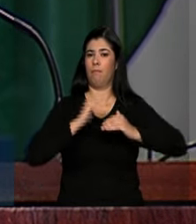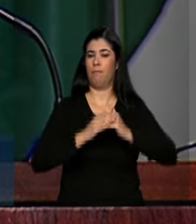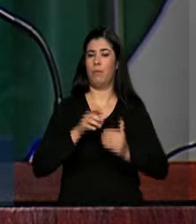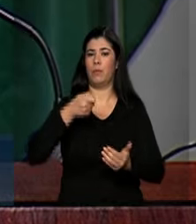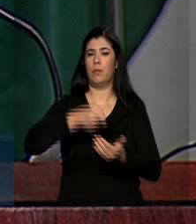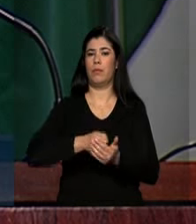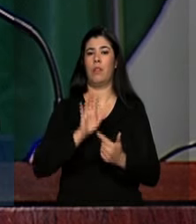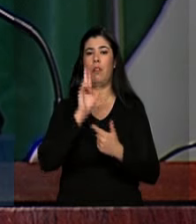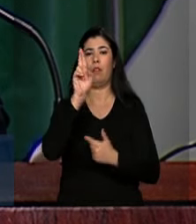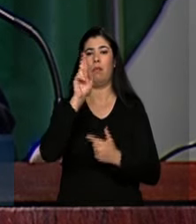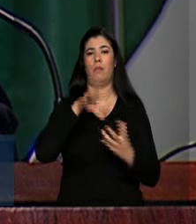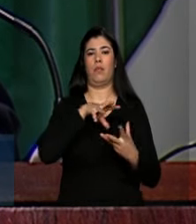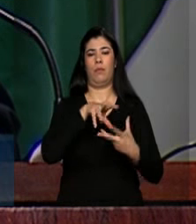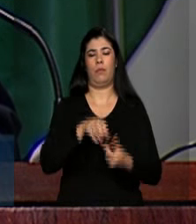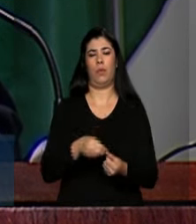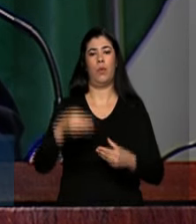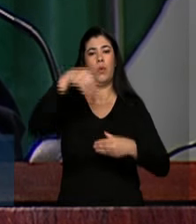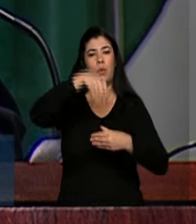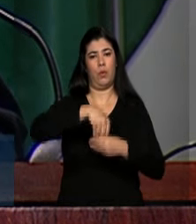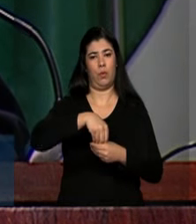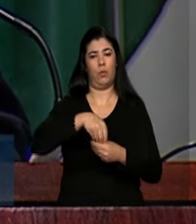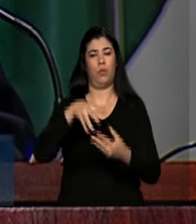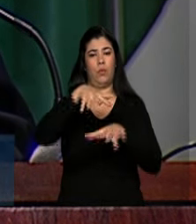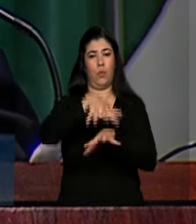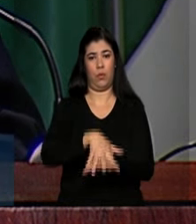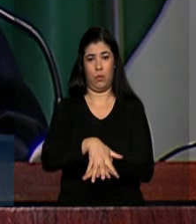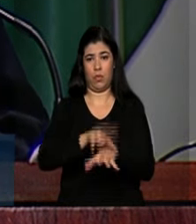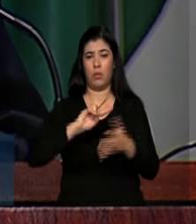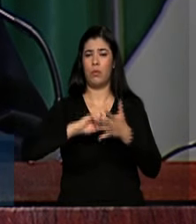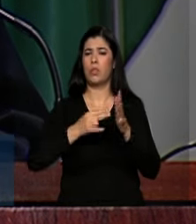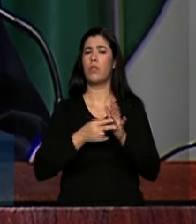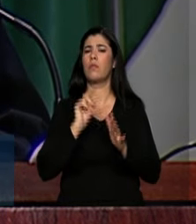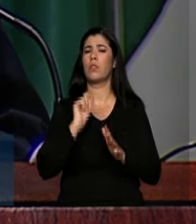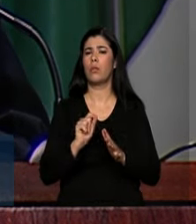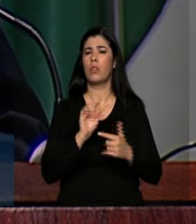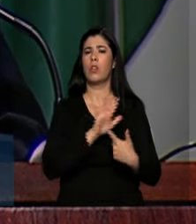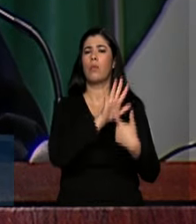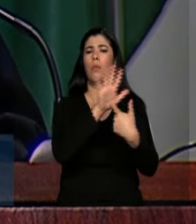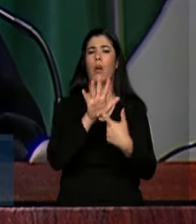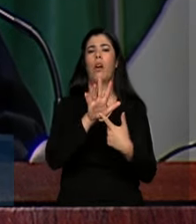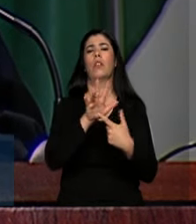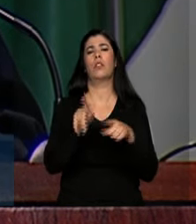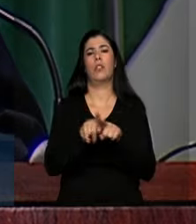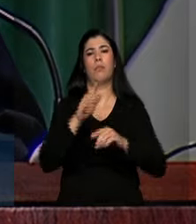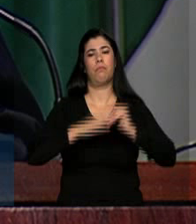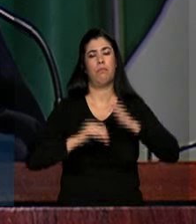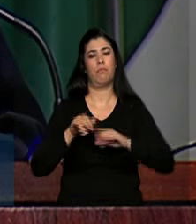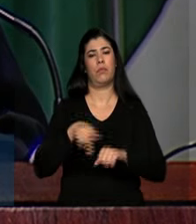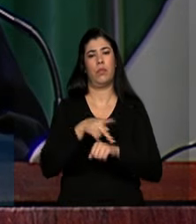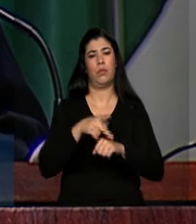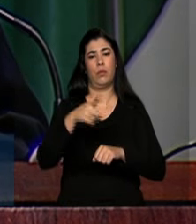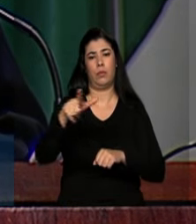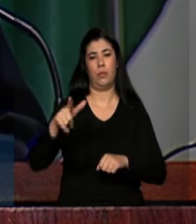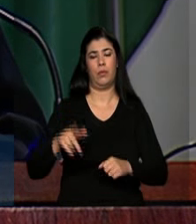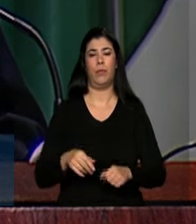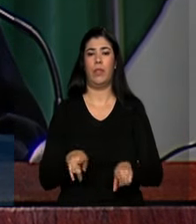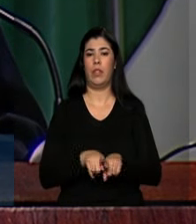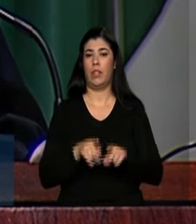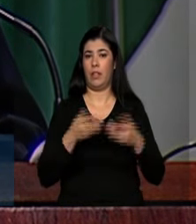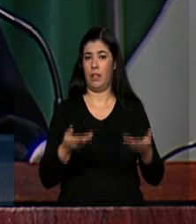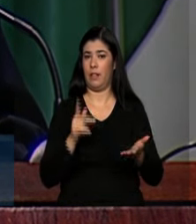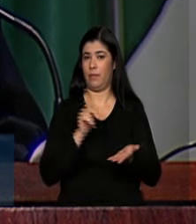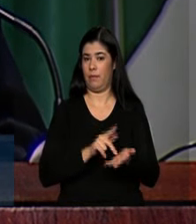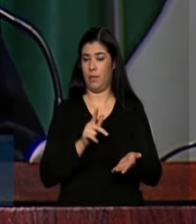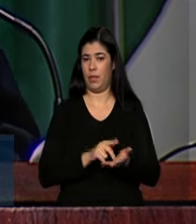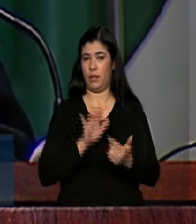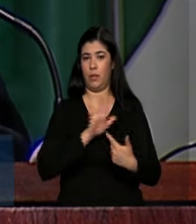mundo. Mais inclusão interna significa maior projeção externa. Esta verdade é especialmente